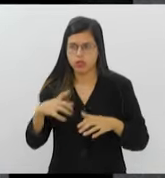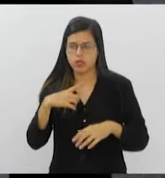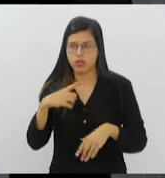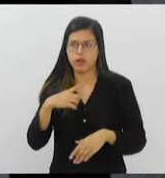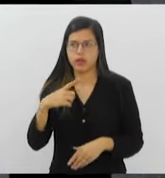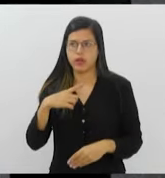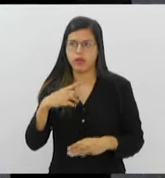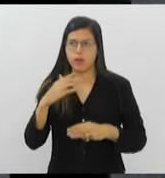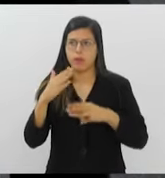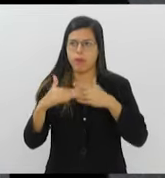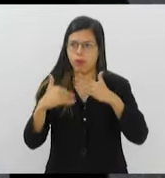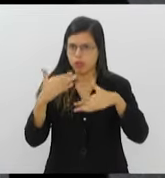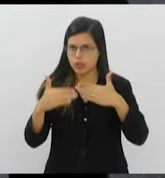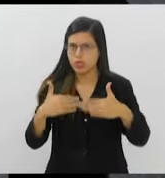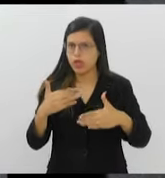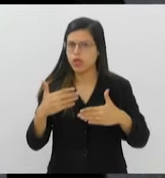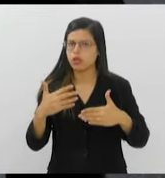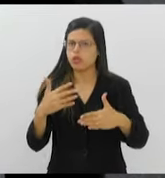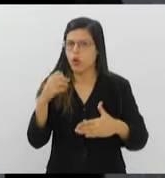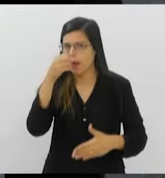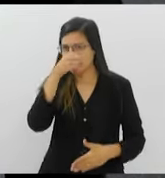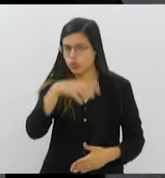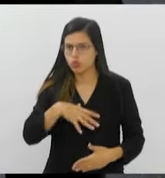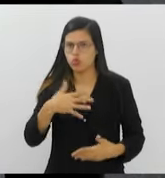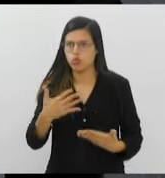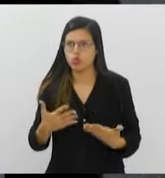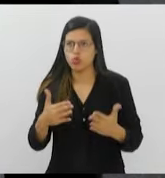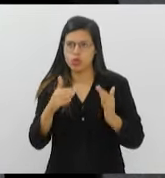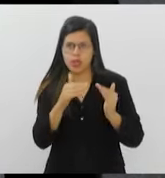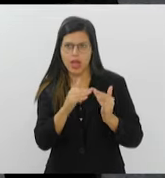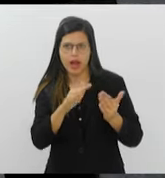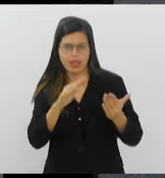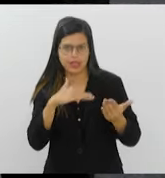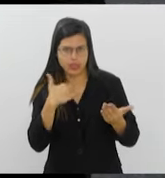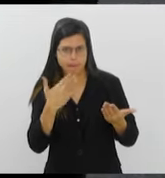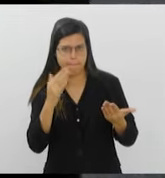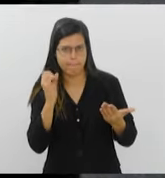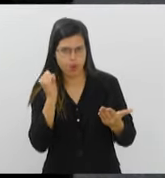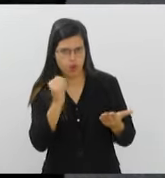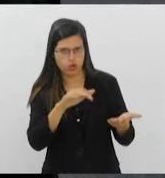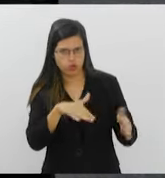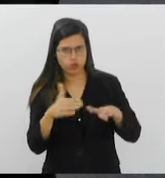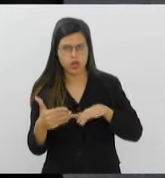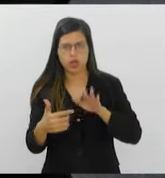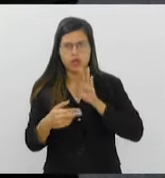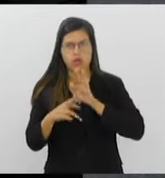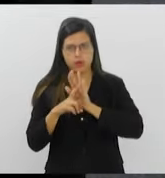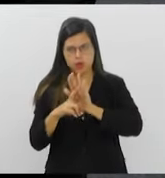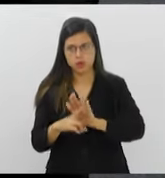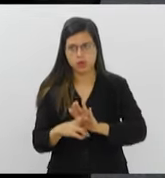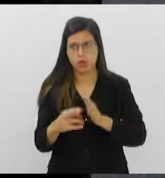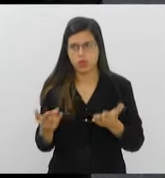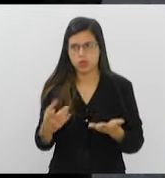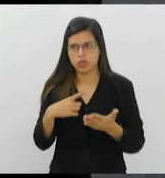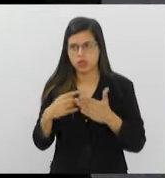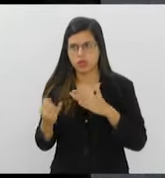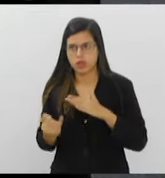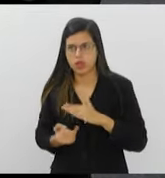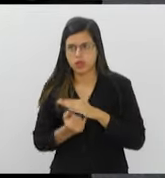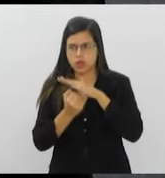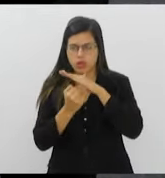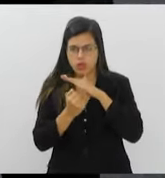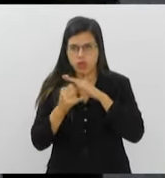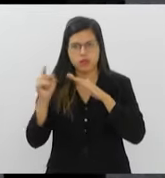processos absurdos, e a Casa da Morte representa isso. Hoje nós temos uma importante instituição, que é o CDDH